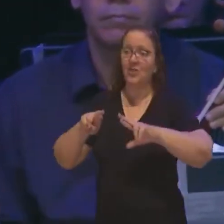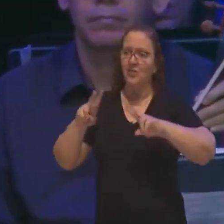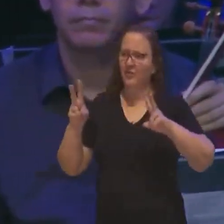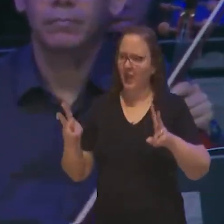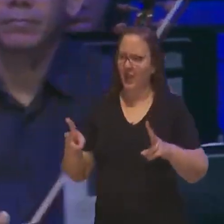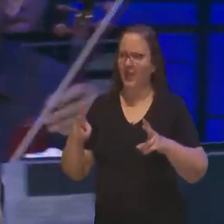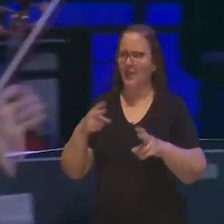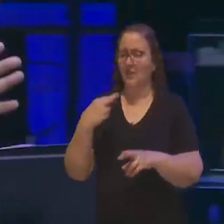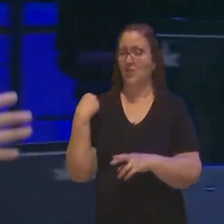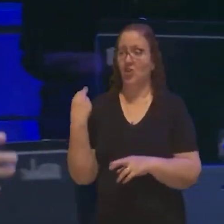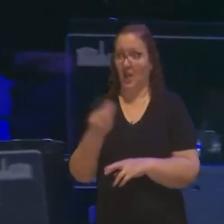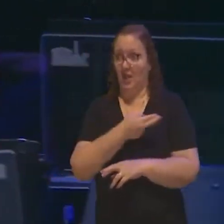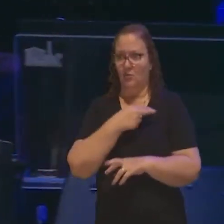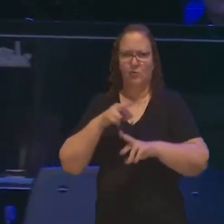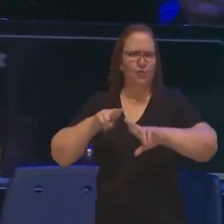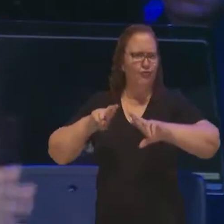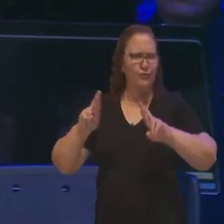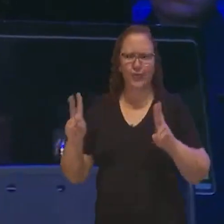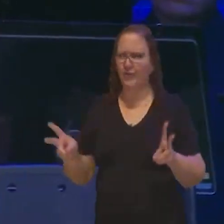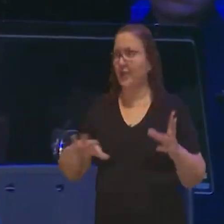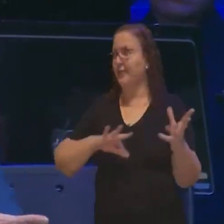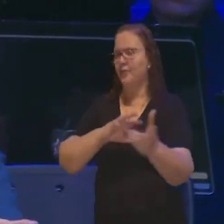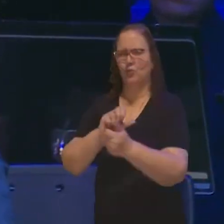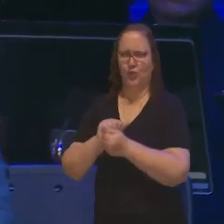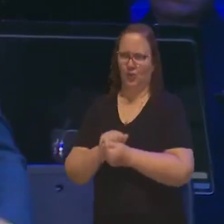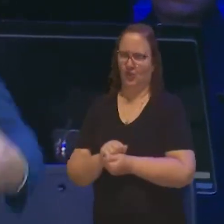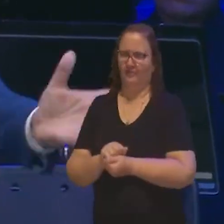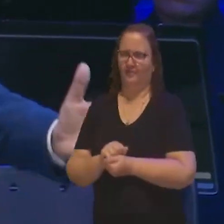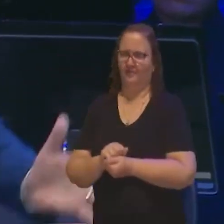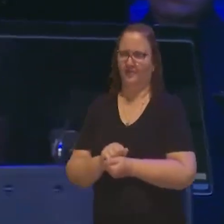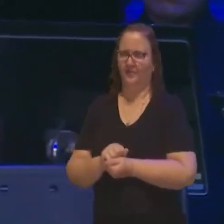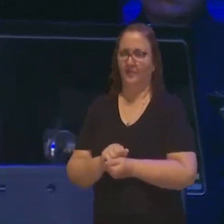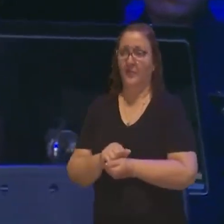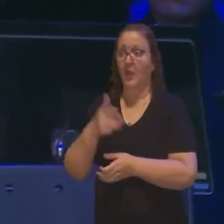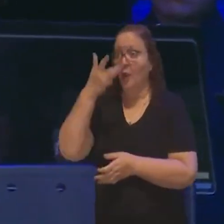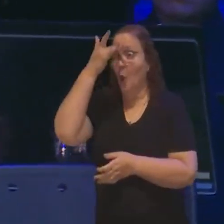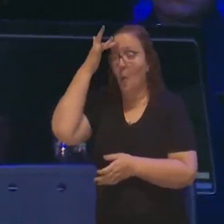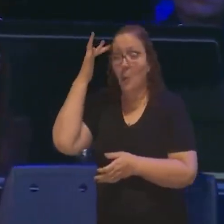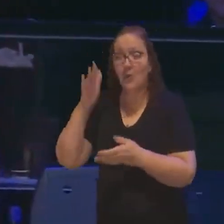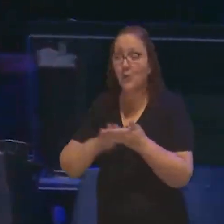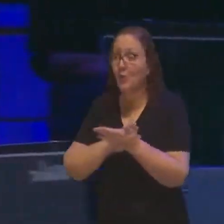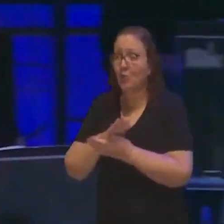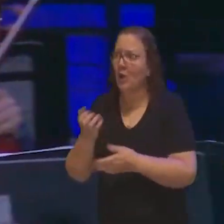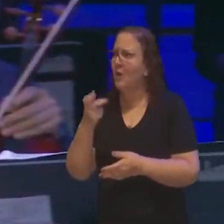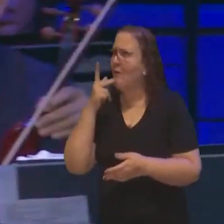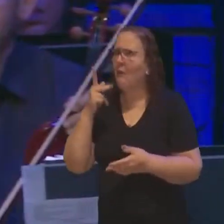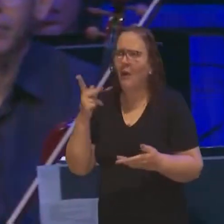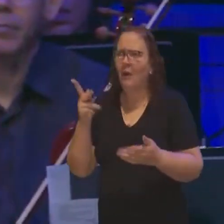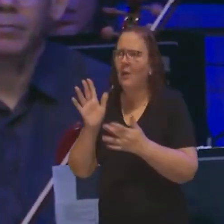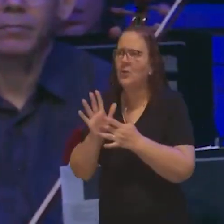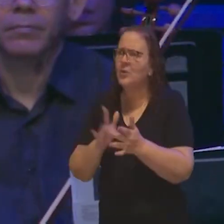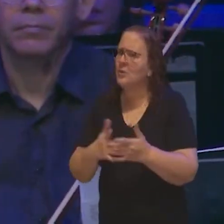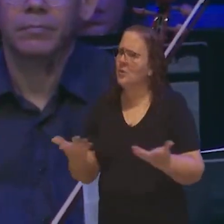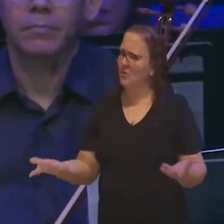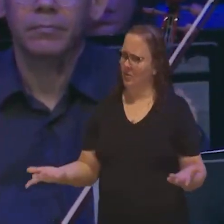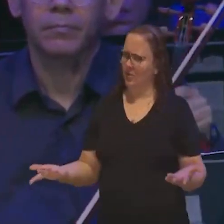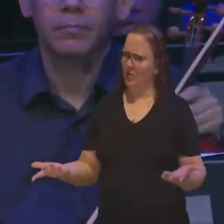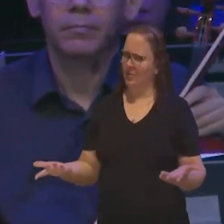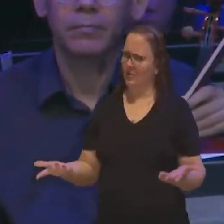de várias denominações, de várias religiões do mundo inteiro, e ninguém queria falar sobre Jesus. Eu falei assim: me dá aqui que eu vou falar sobre